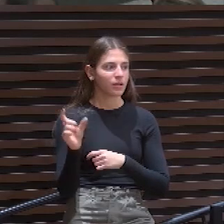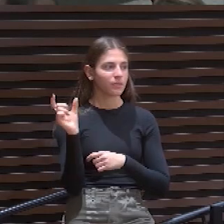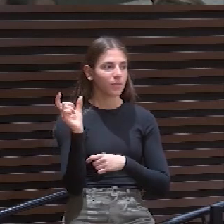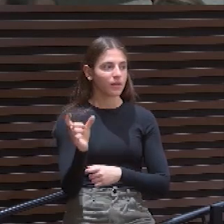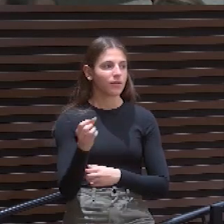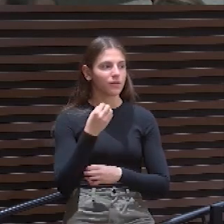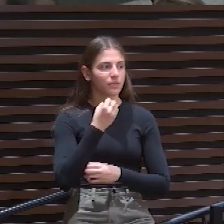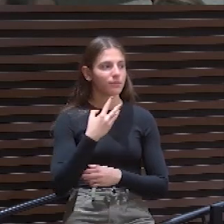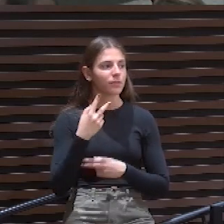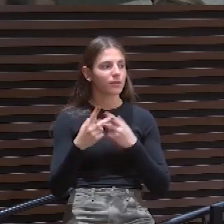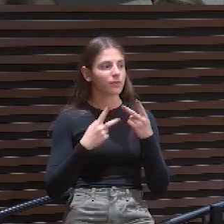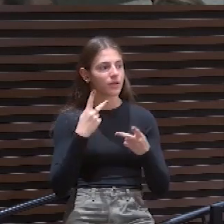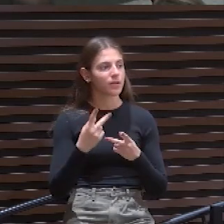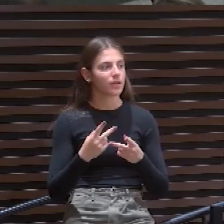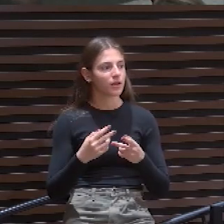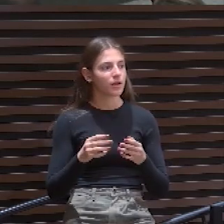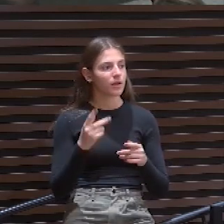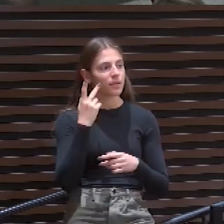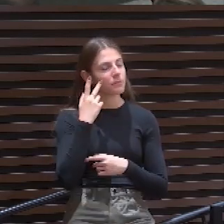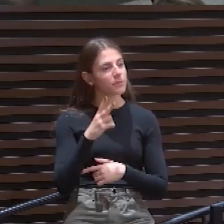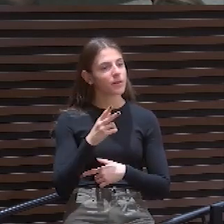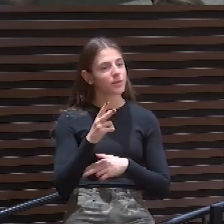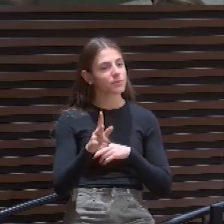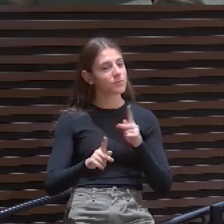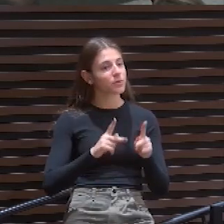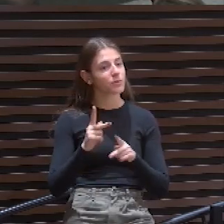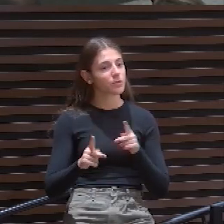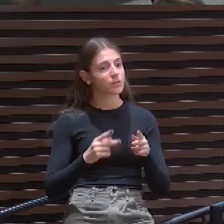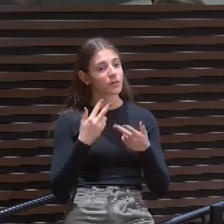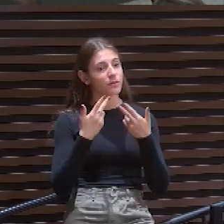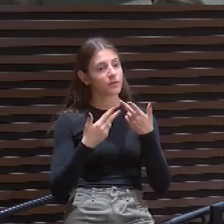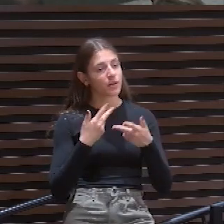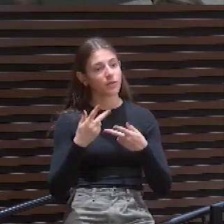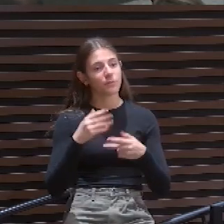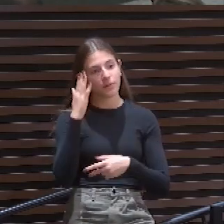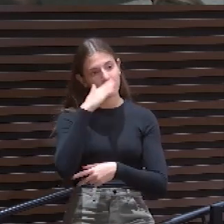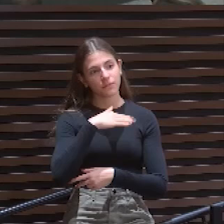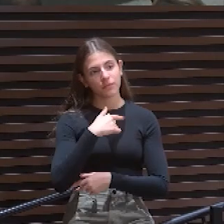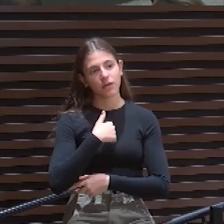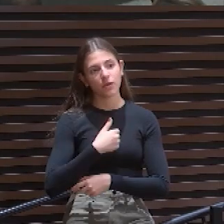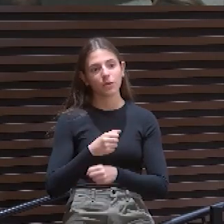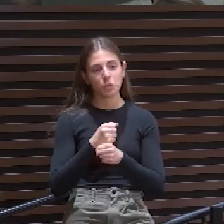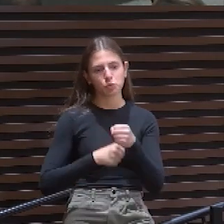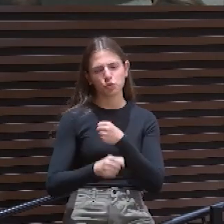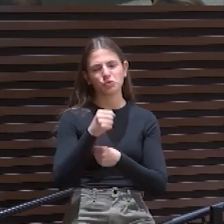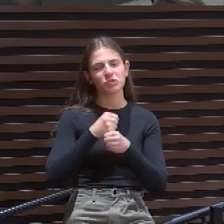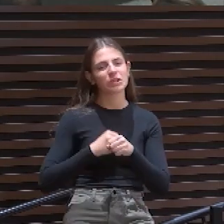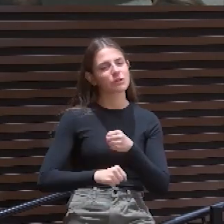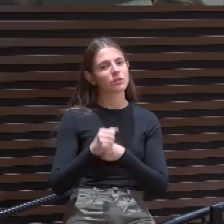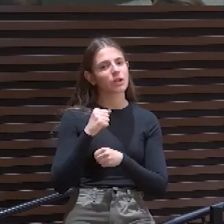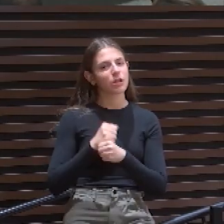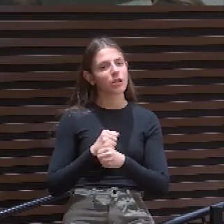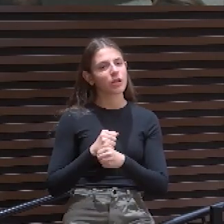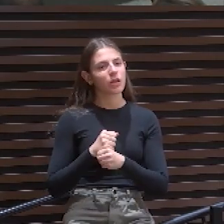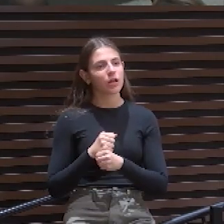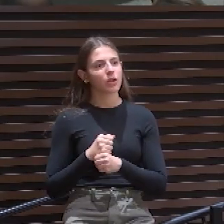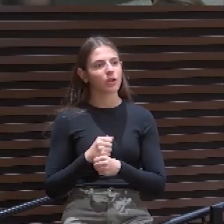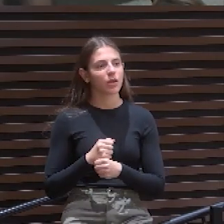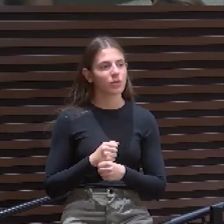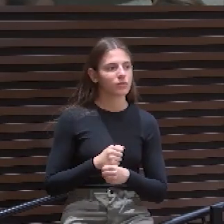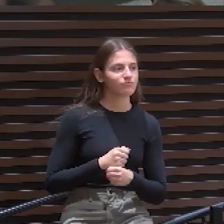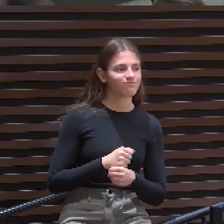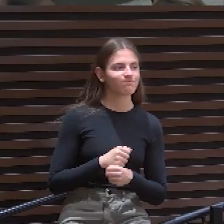para quem nos maldiz. Eu, há poucos anos atrás, fui objeto da fúria